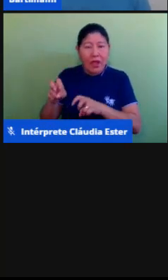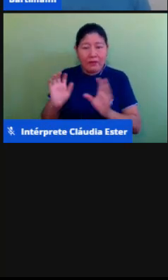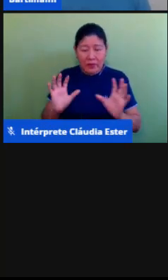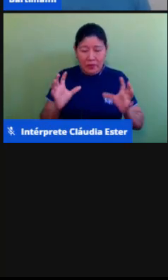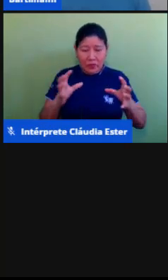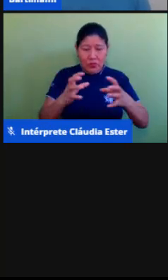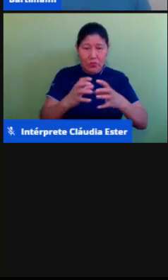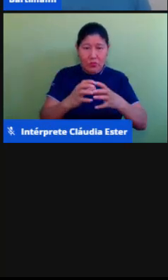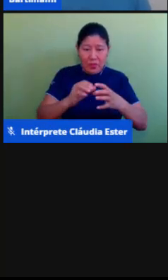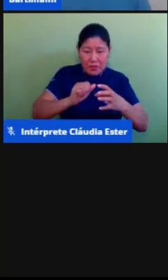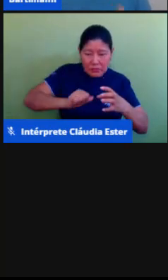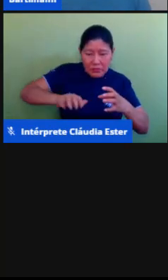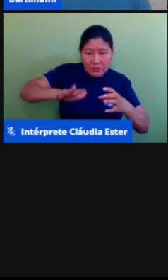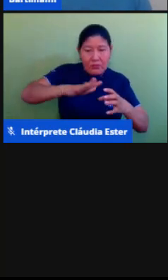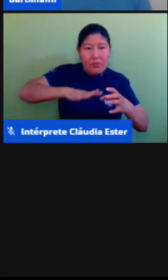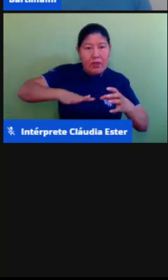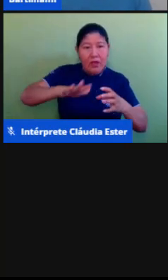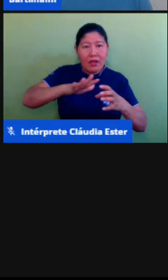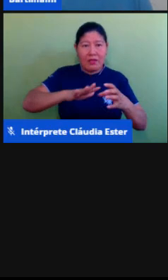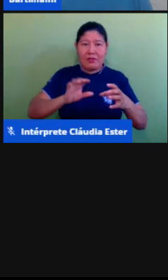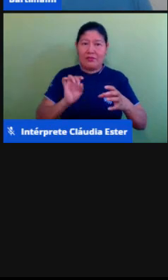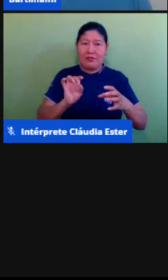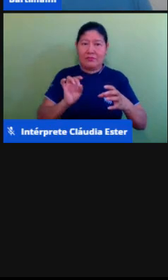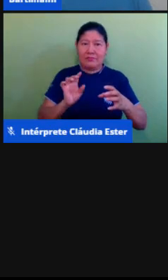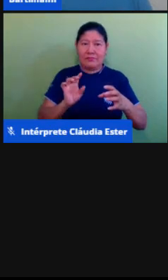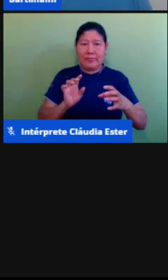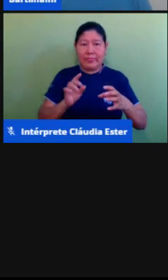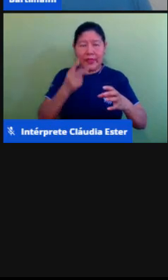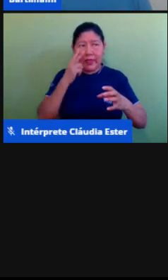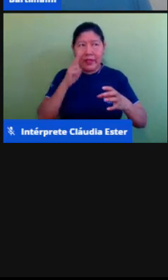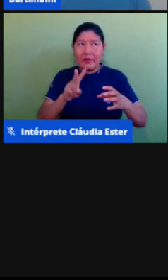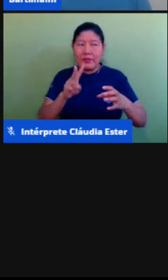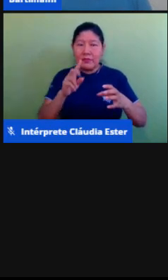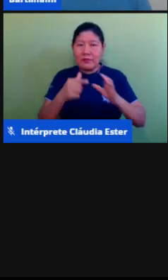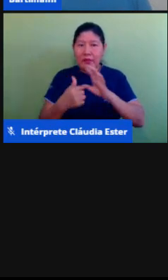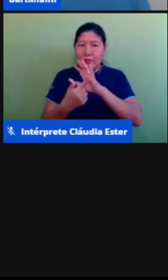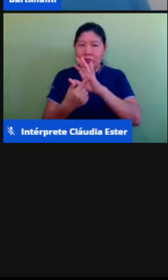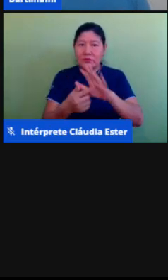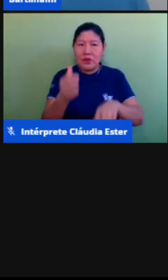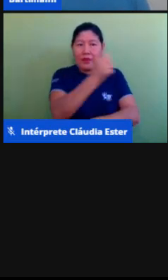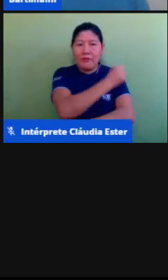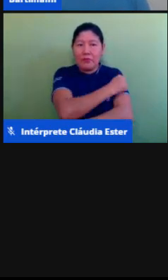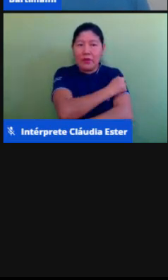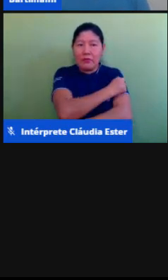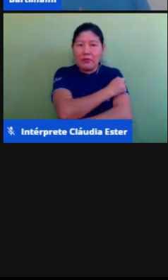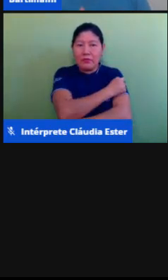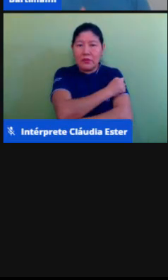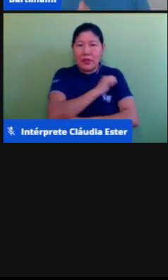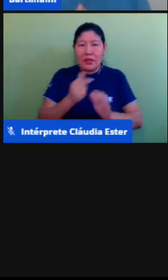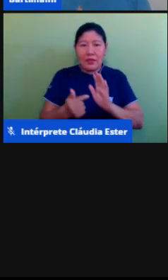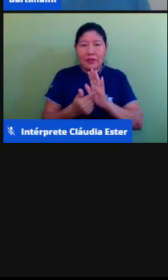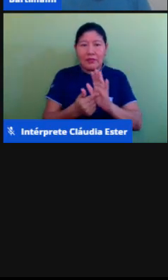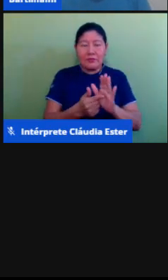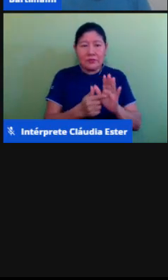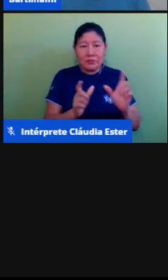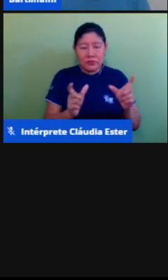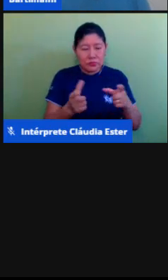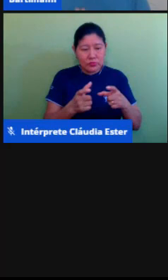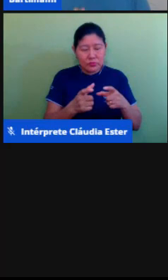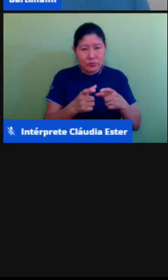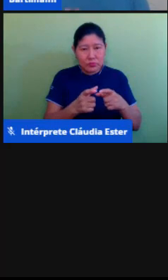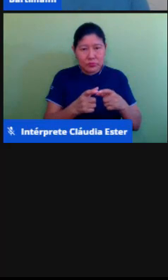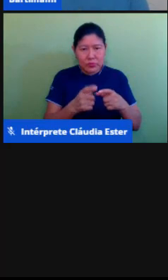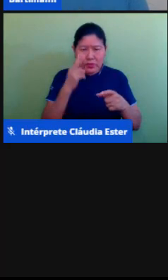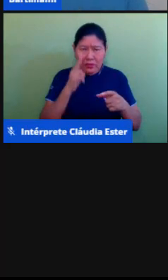por exemplo, você levar o aluno a perceber a redução das áreas de cobertura natural. E isso é visível no